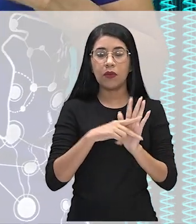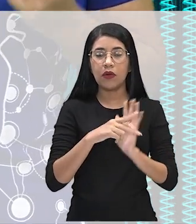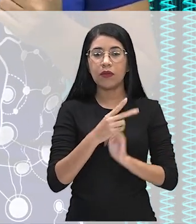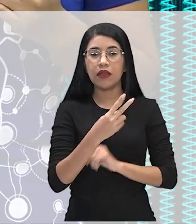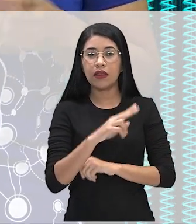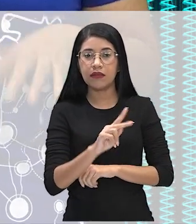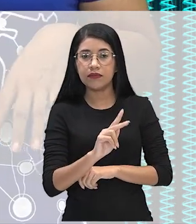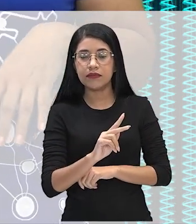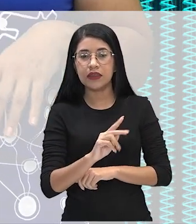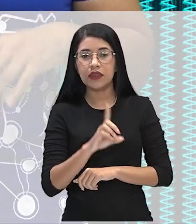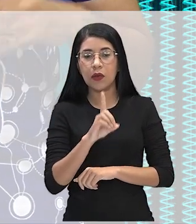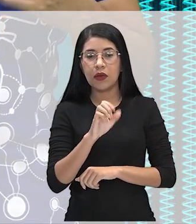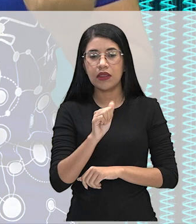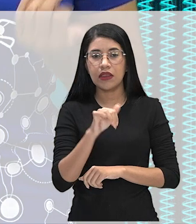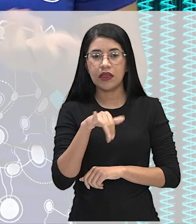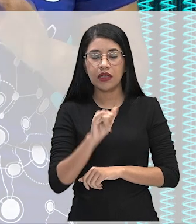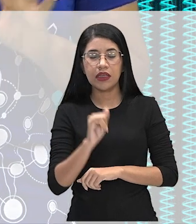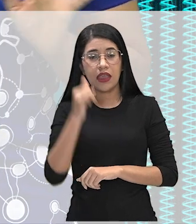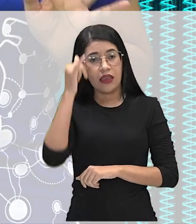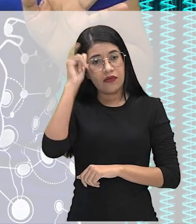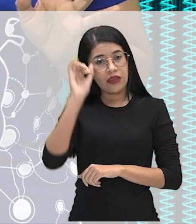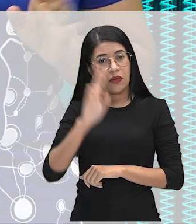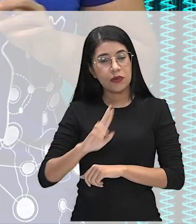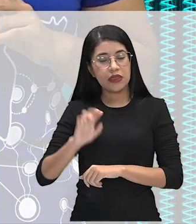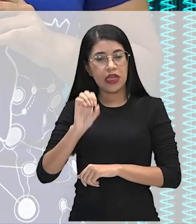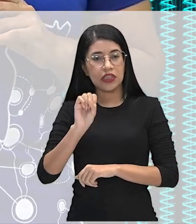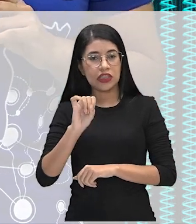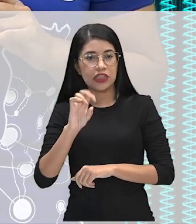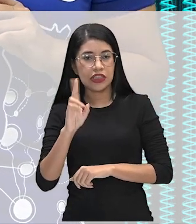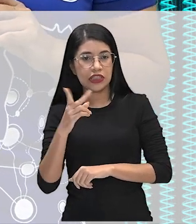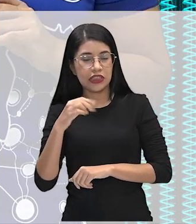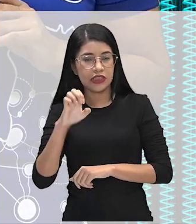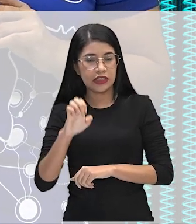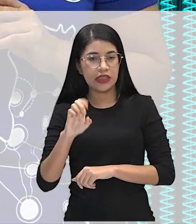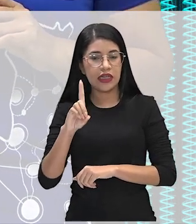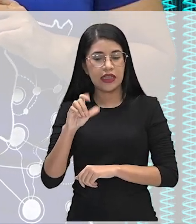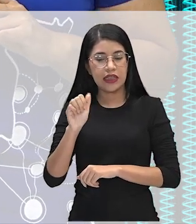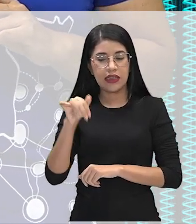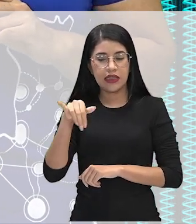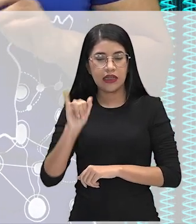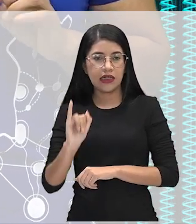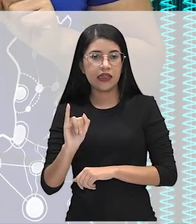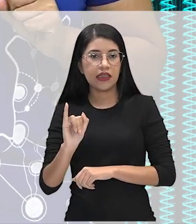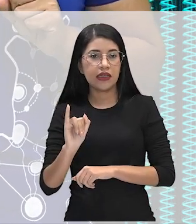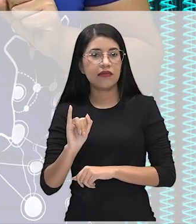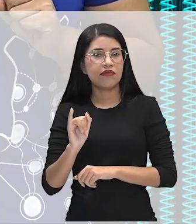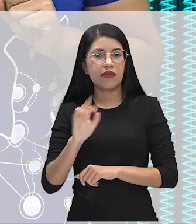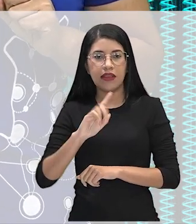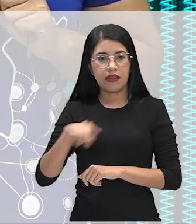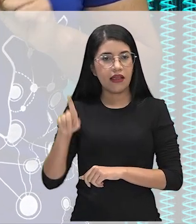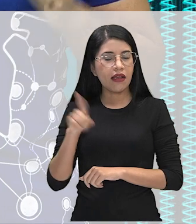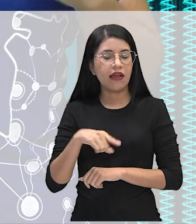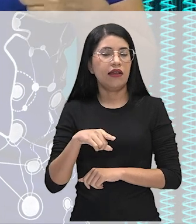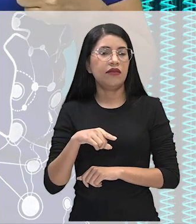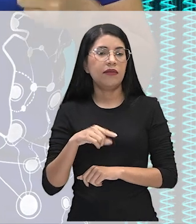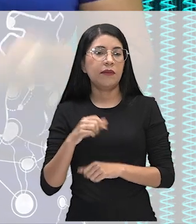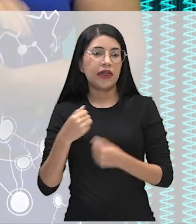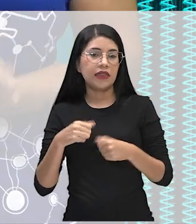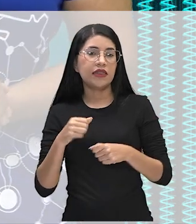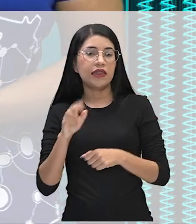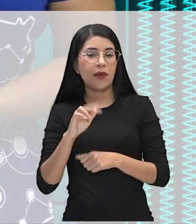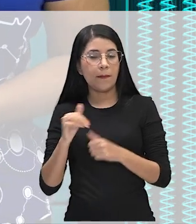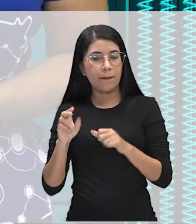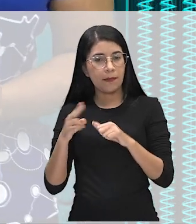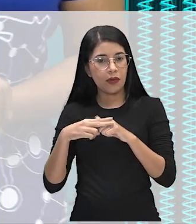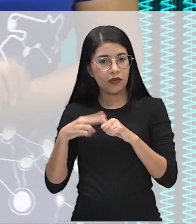she, Dani. Dani, she. Não pode. Ou você usa o pronome mesmo, ou o nome próprio, ok?